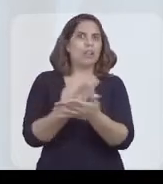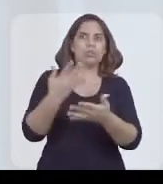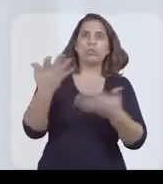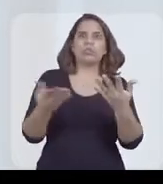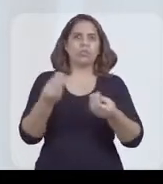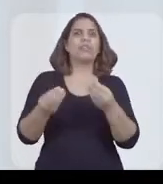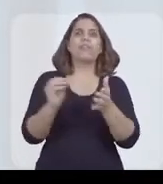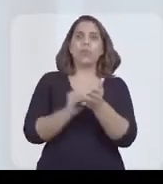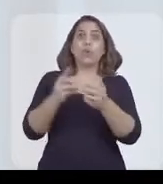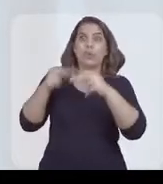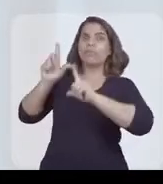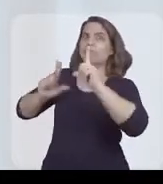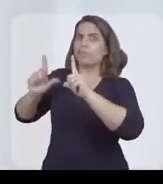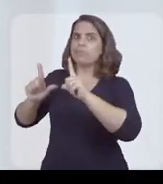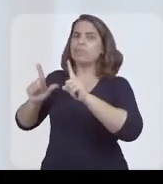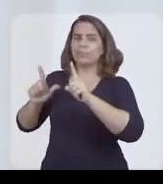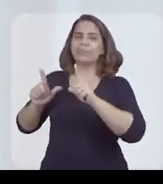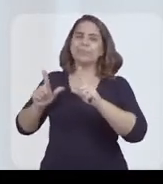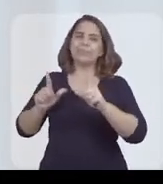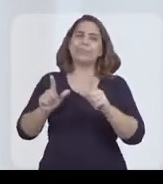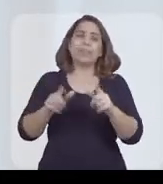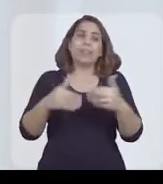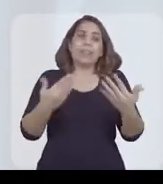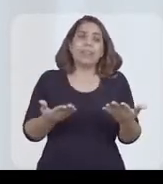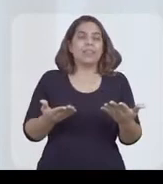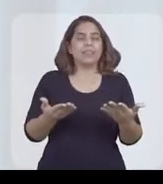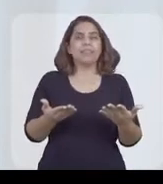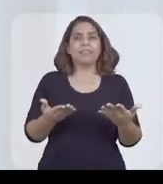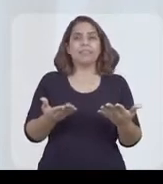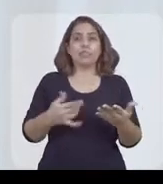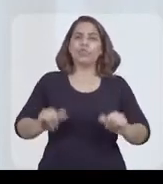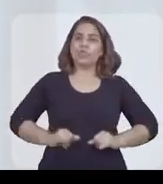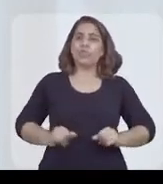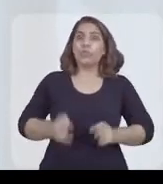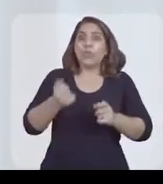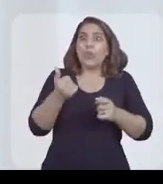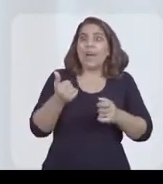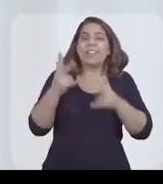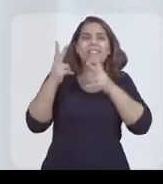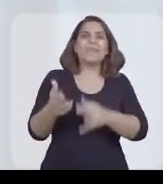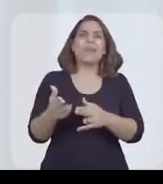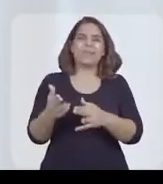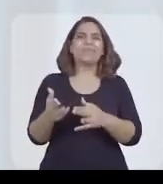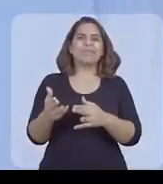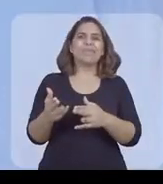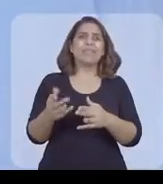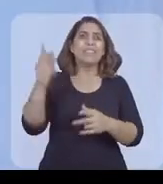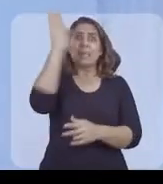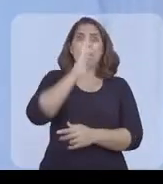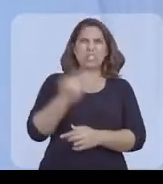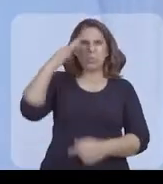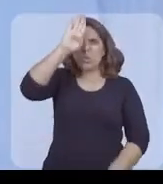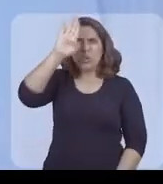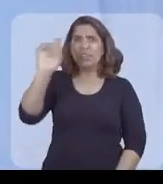injustificáveis por parte de uma grande emissora de televisão, e no final da linha, né, nós sofremos quase do mesmo mal. Esse